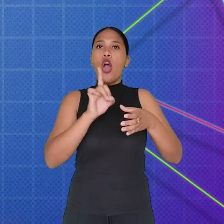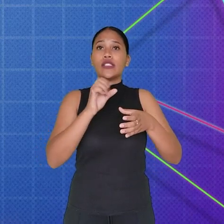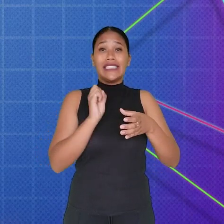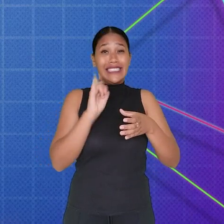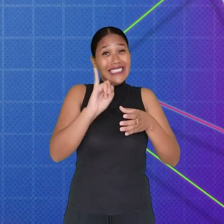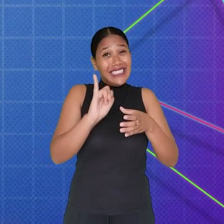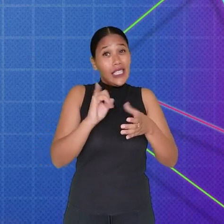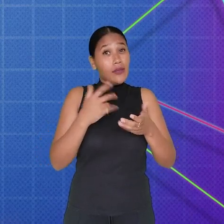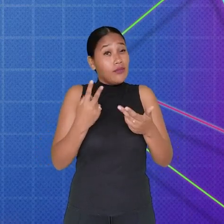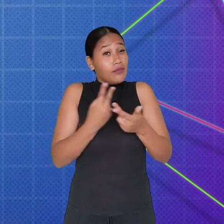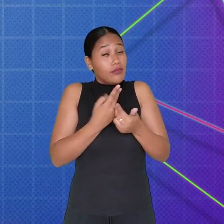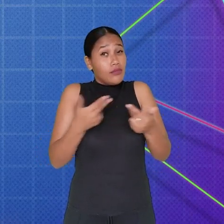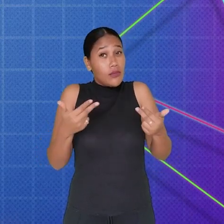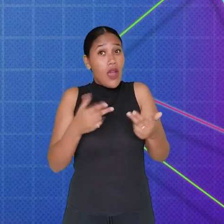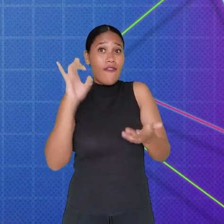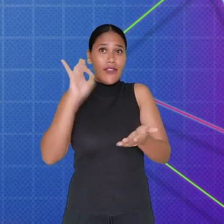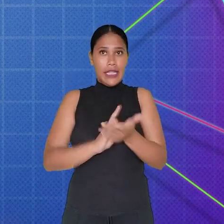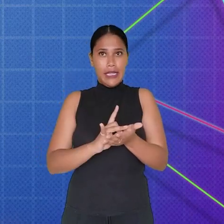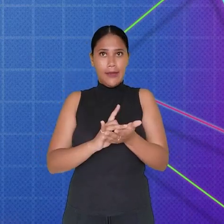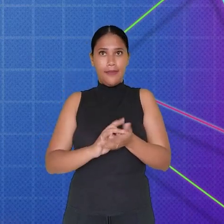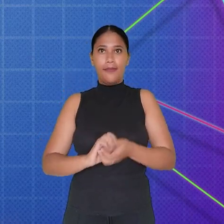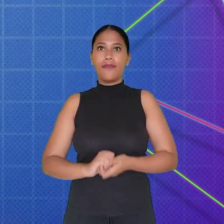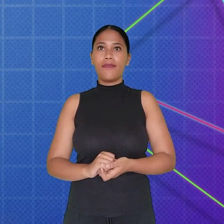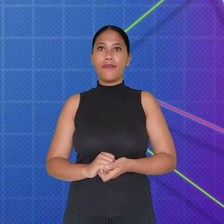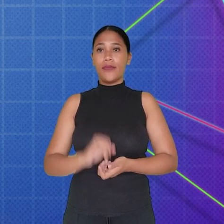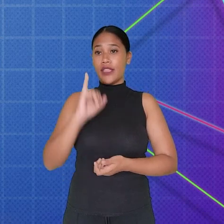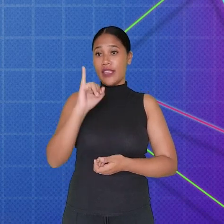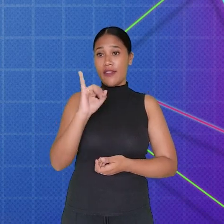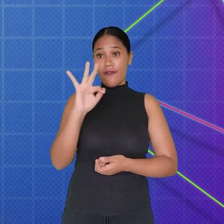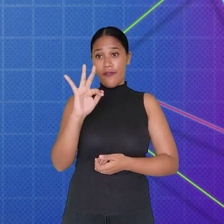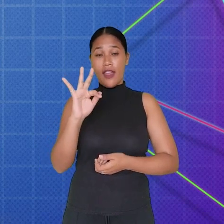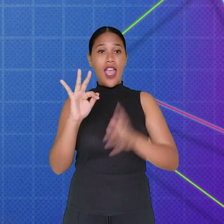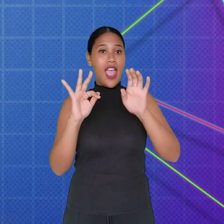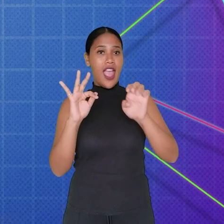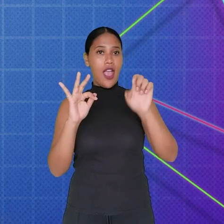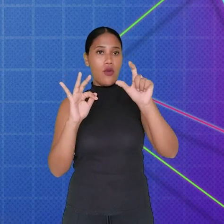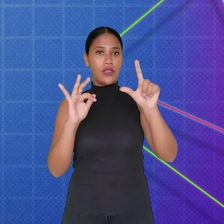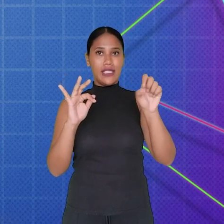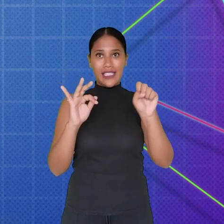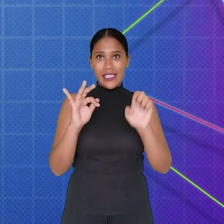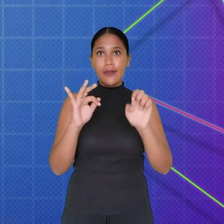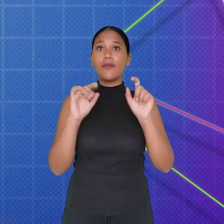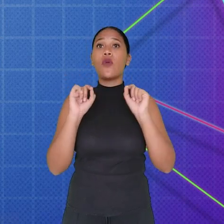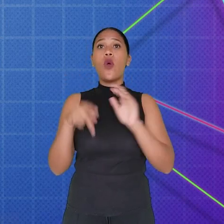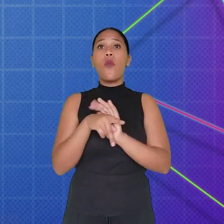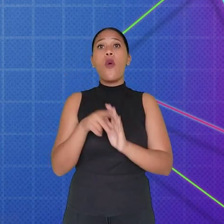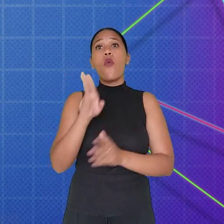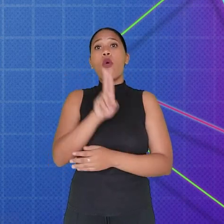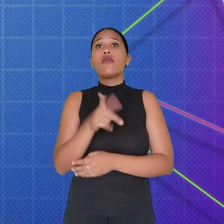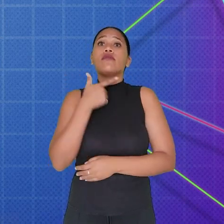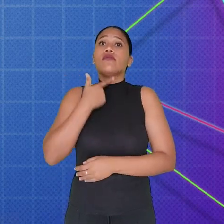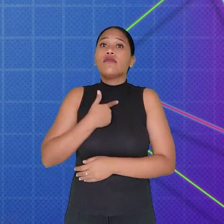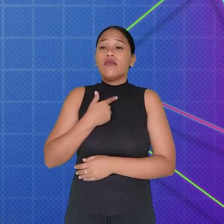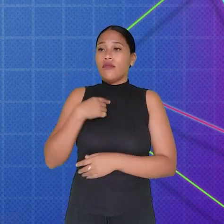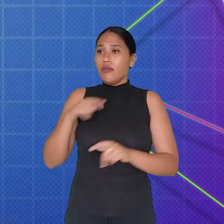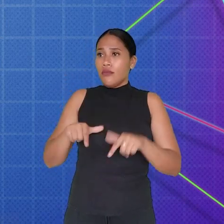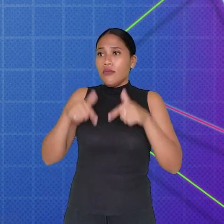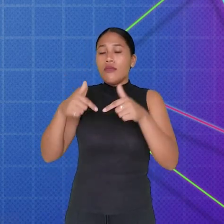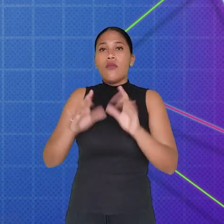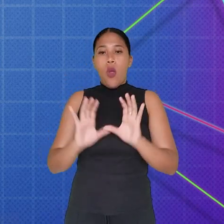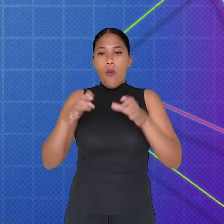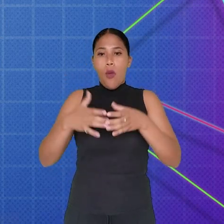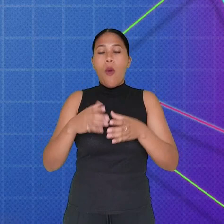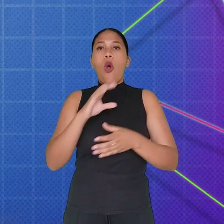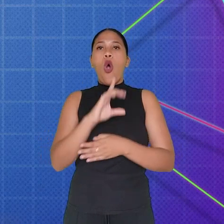for verdadeira. If else. A estrutura if else é usada quando você deseja executar um bloco de código se